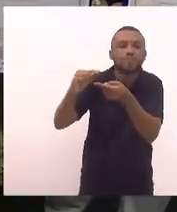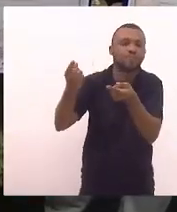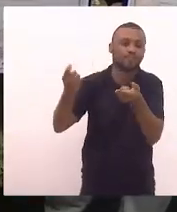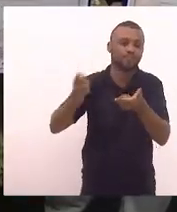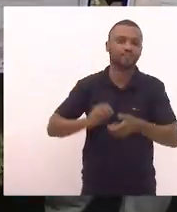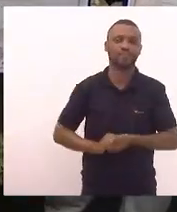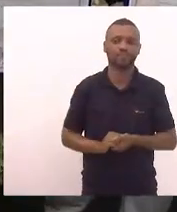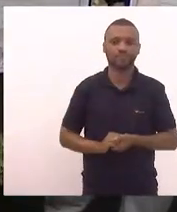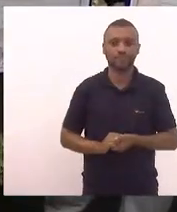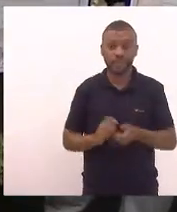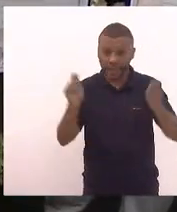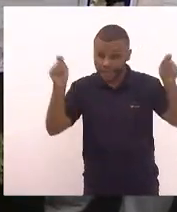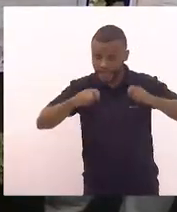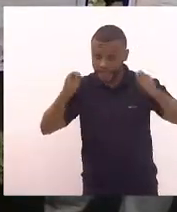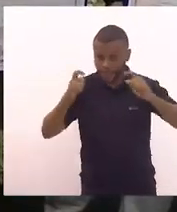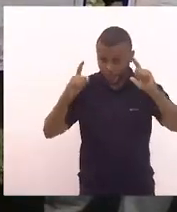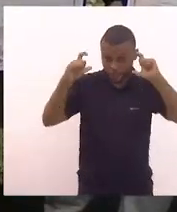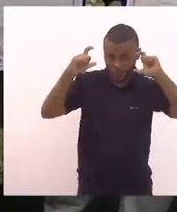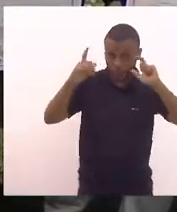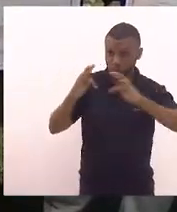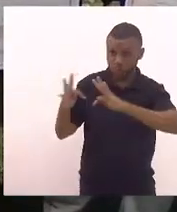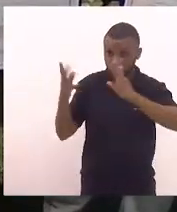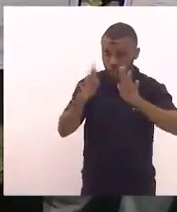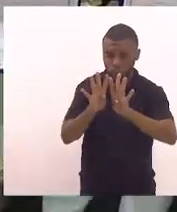Ah, dá para pegar todo mundo?